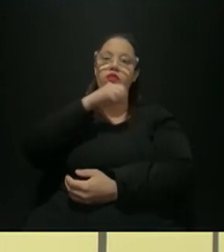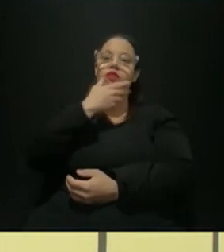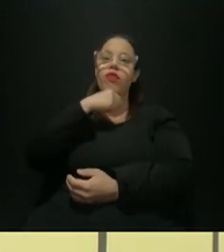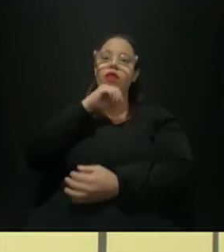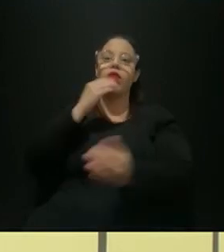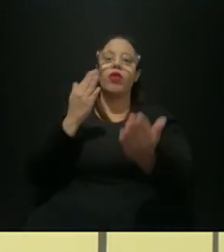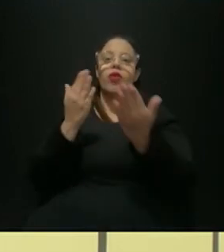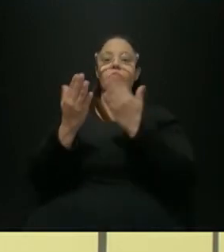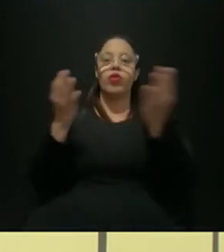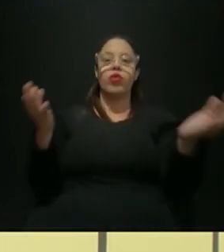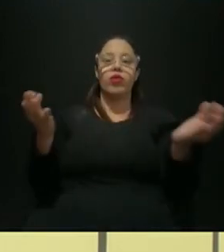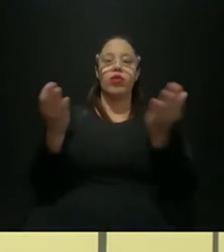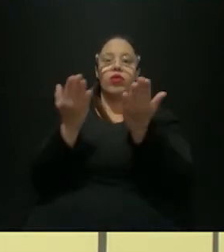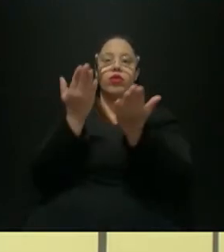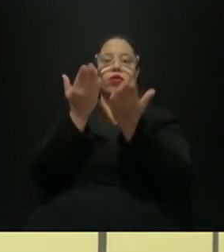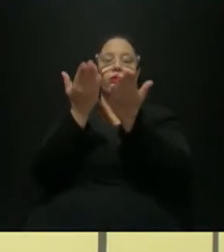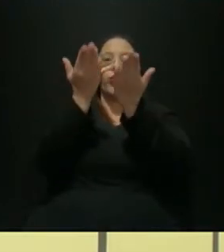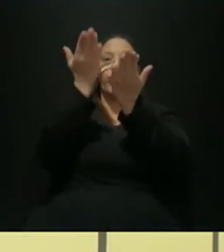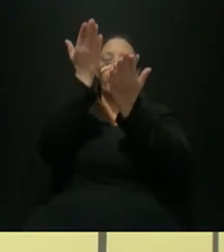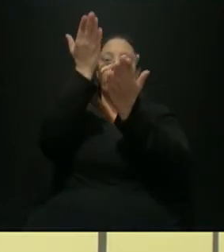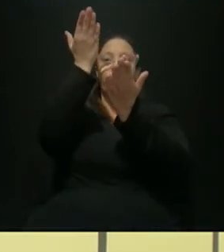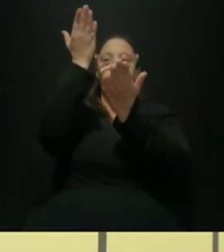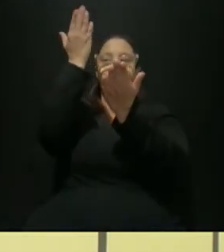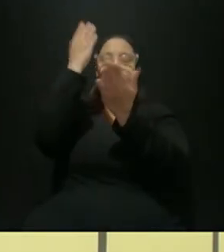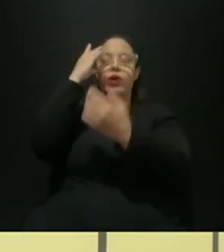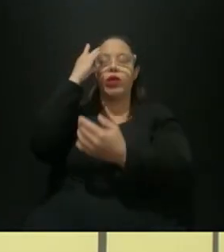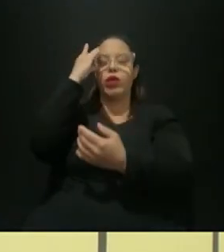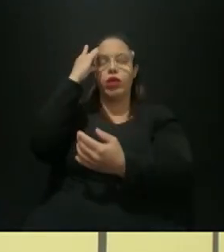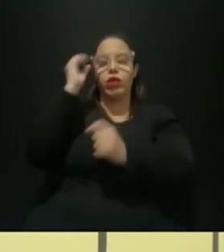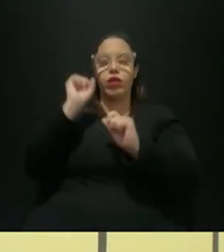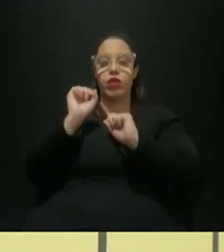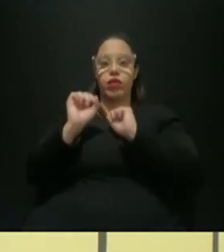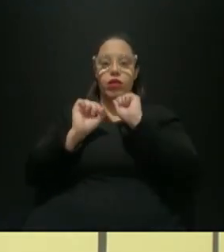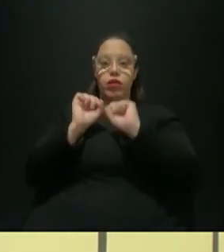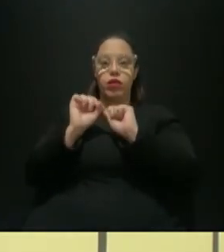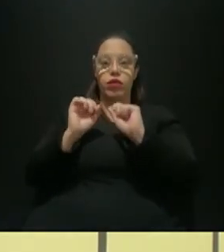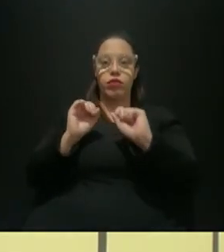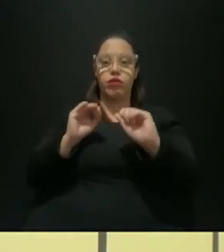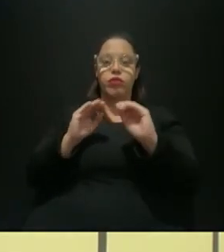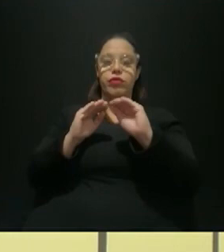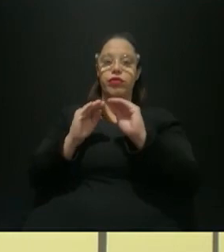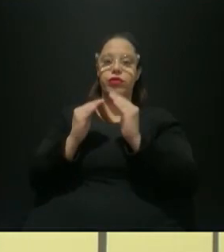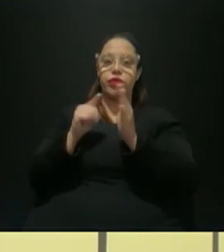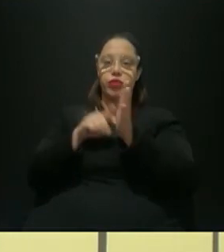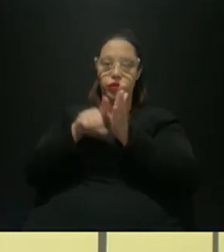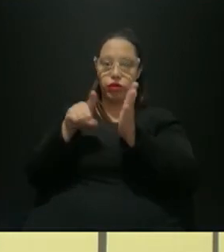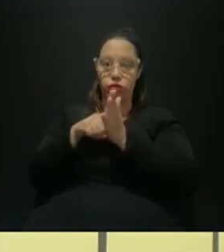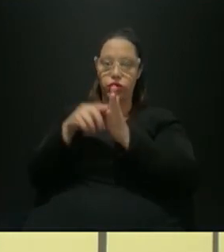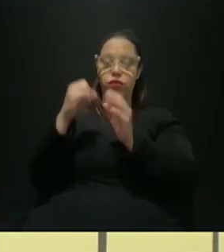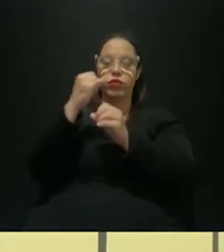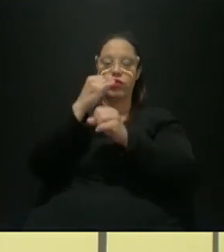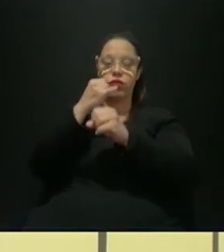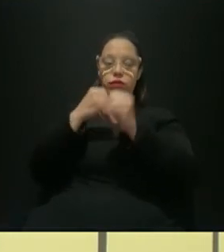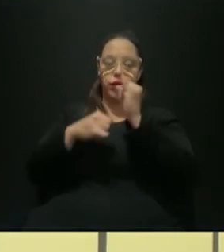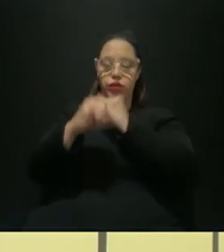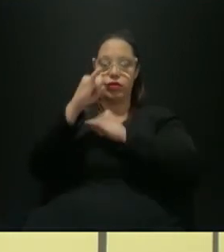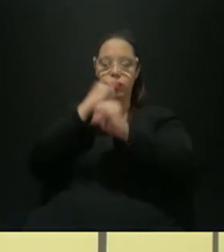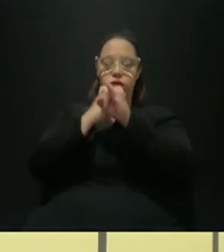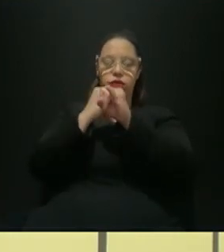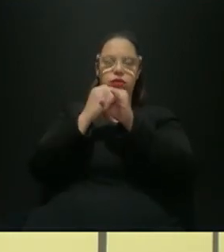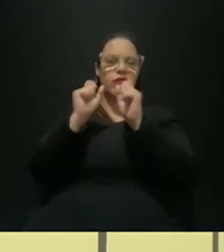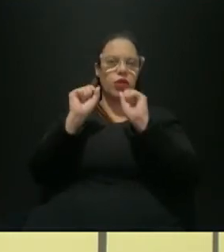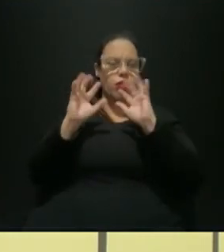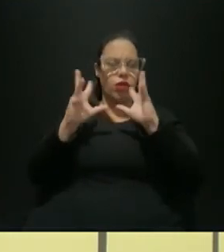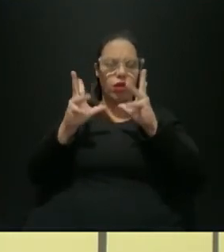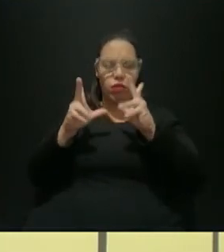se desenvolveram, né? Então, esse estudo ele pode ser acessado pela internet, né? Tem muito material a respeito